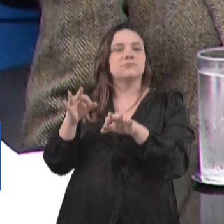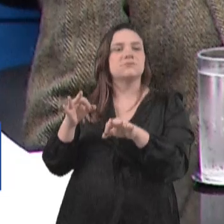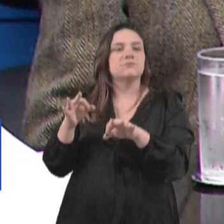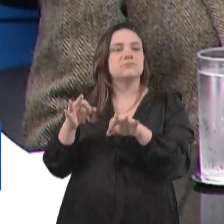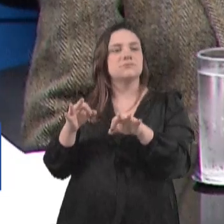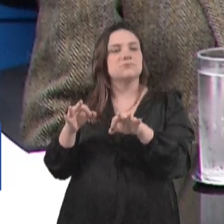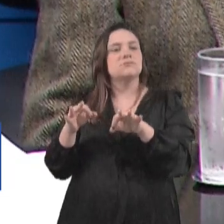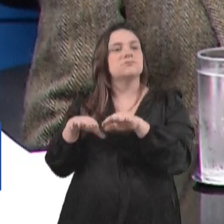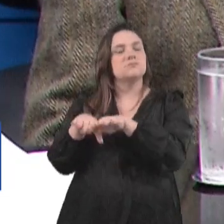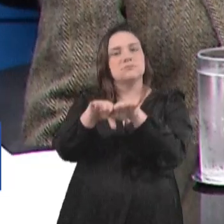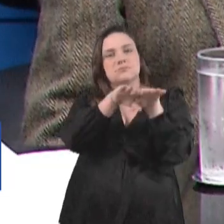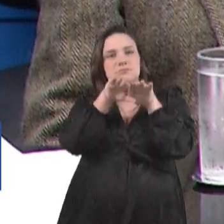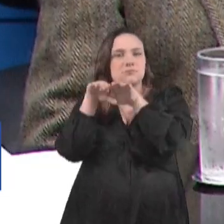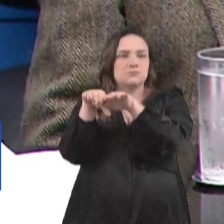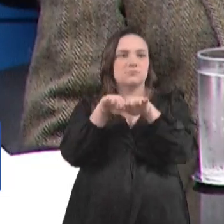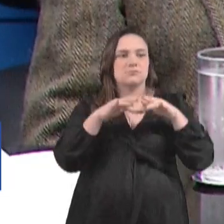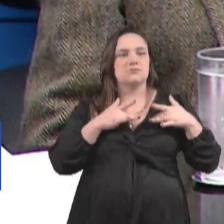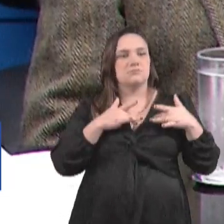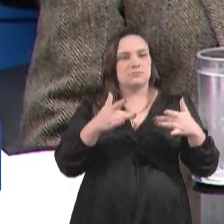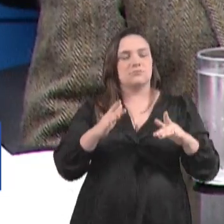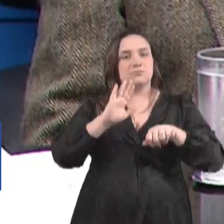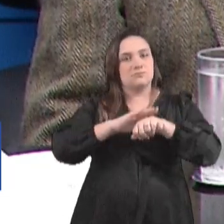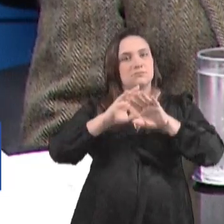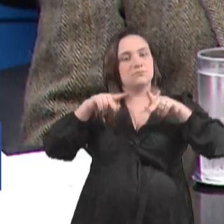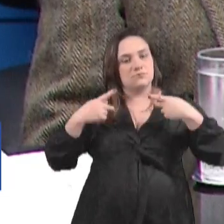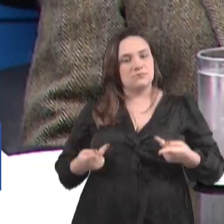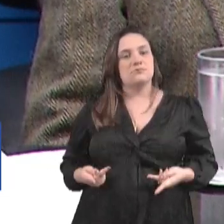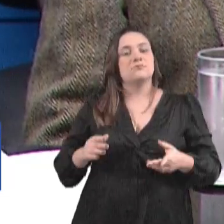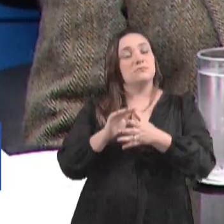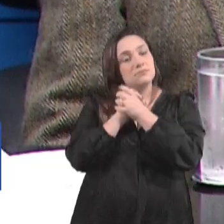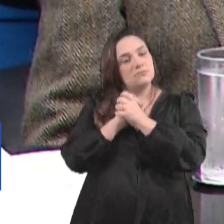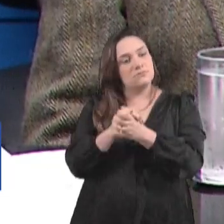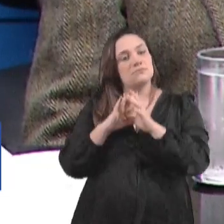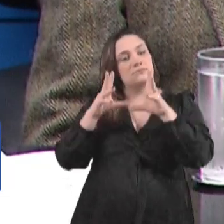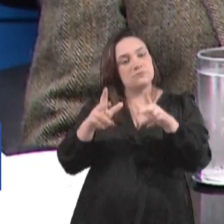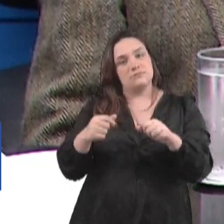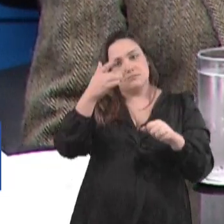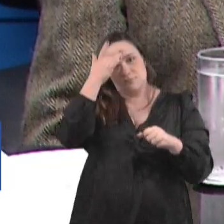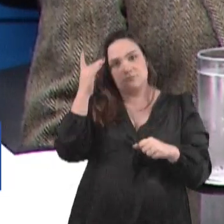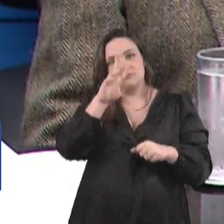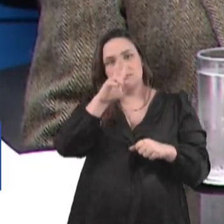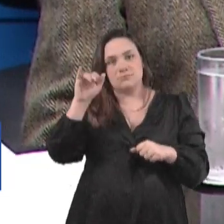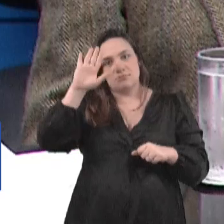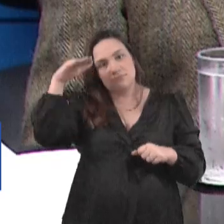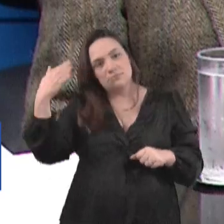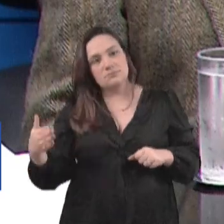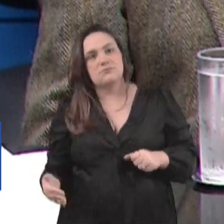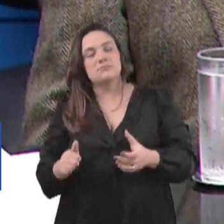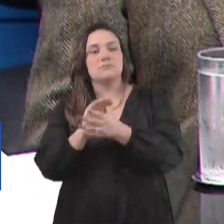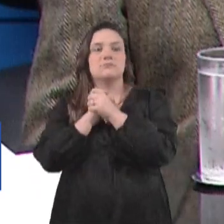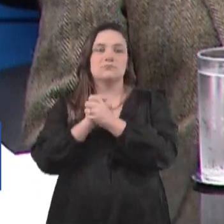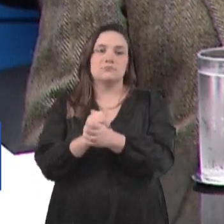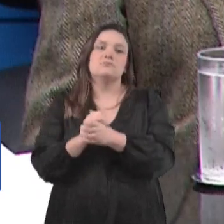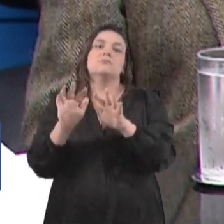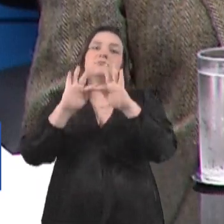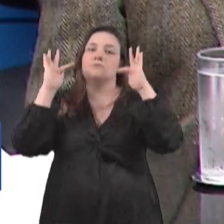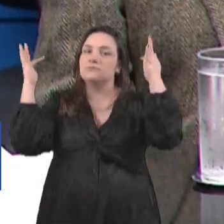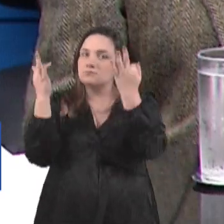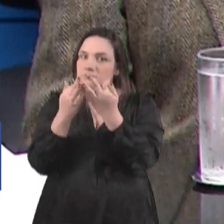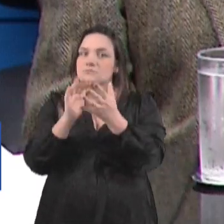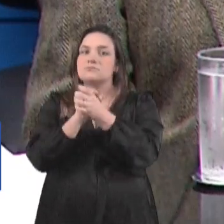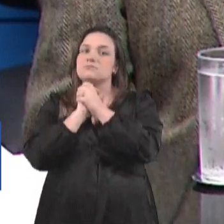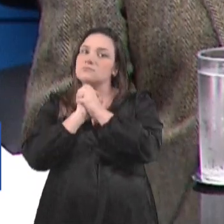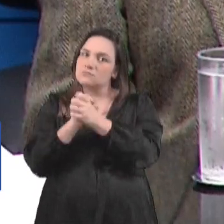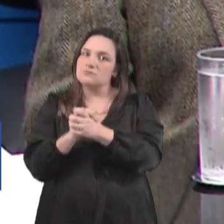culta, mais fraterna e mais humana. Parabéns aos agraciados, parabéns aos seus familiares, parabéns